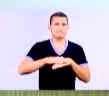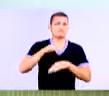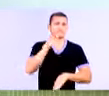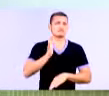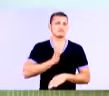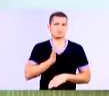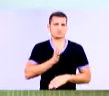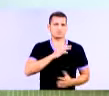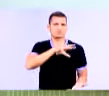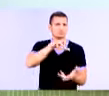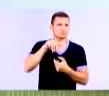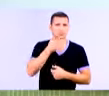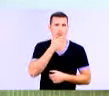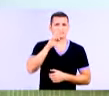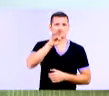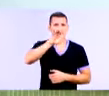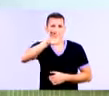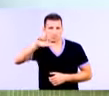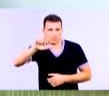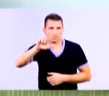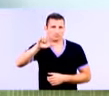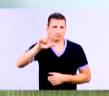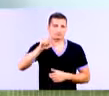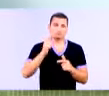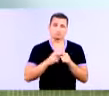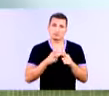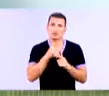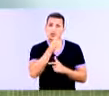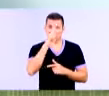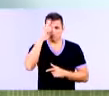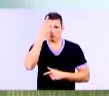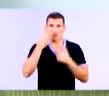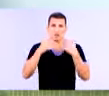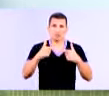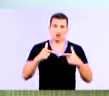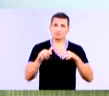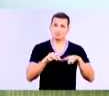Bill Gates é o homem mais rico do mundo, simplesmente porque ele criou uma linguagem de programação,